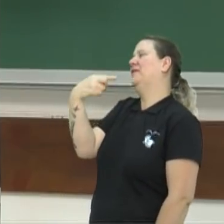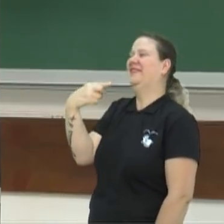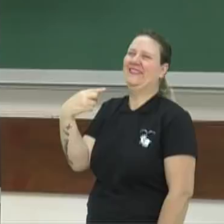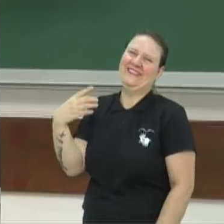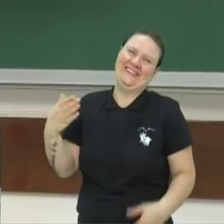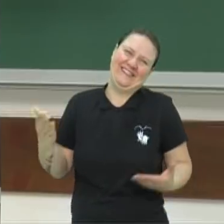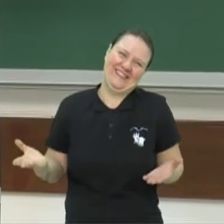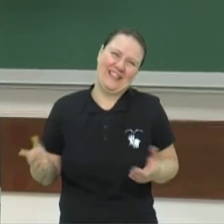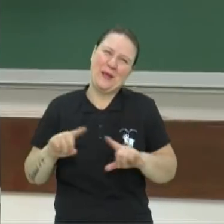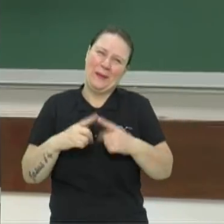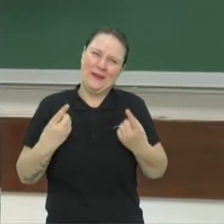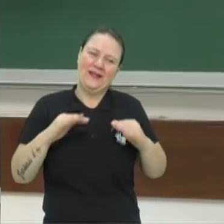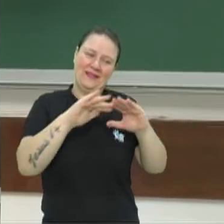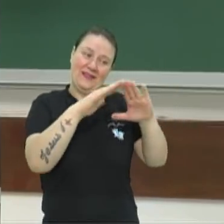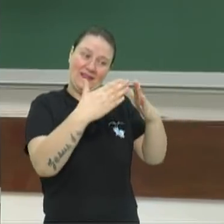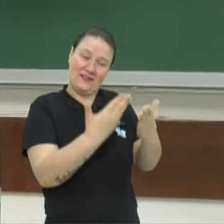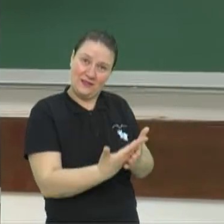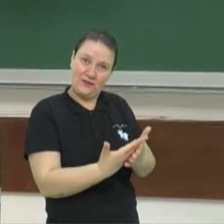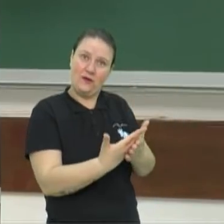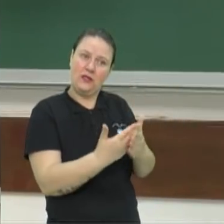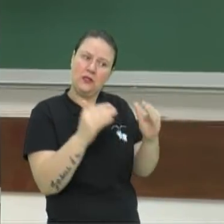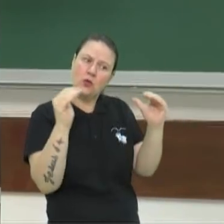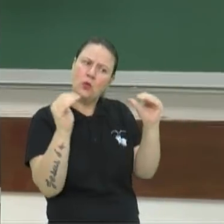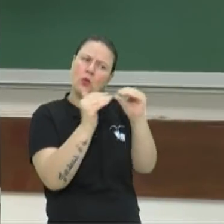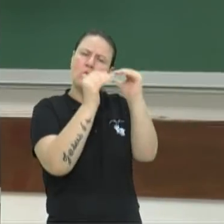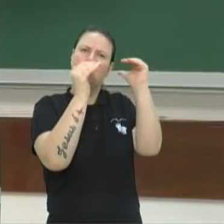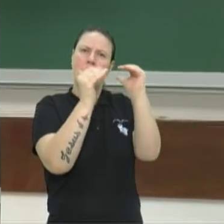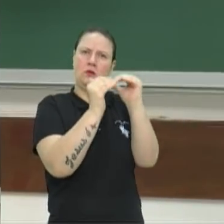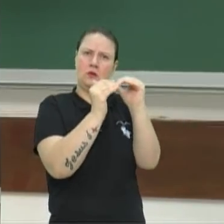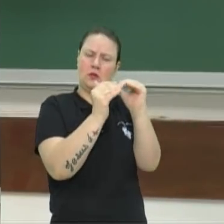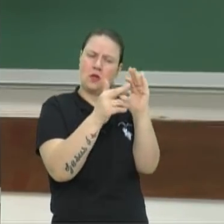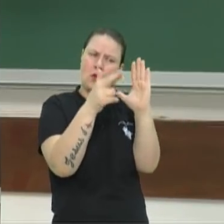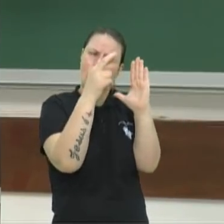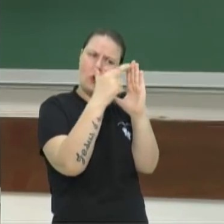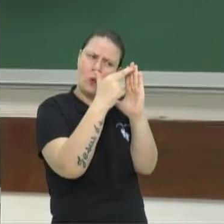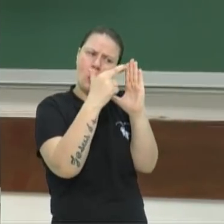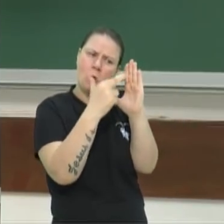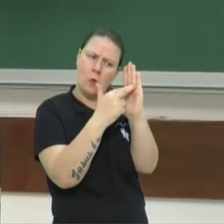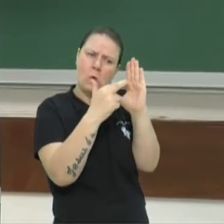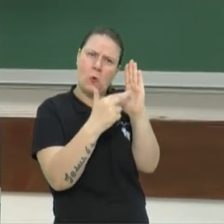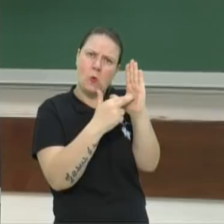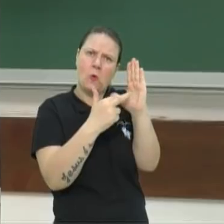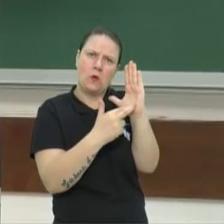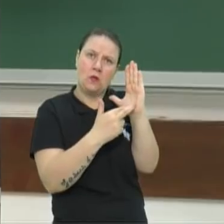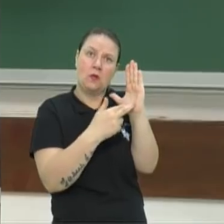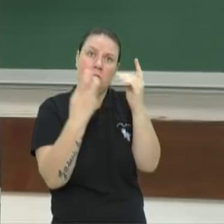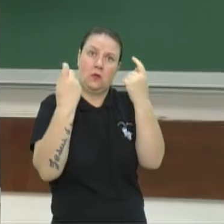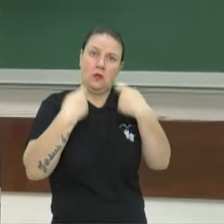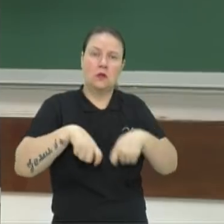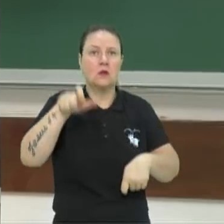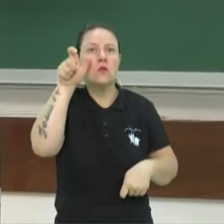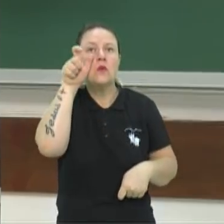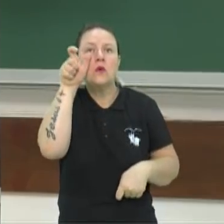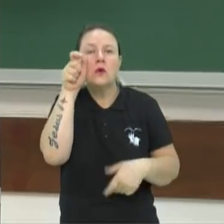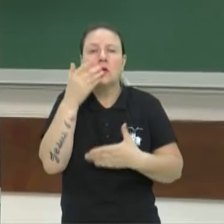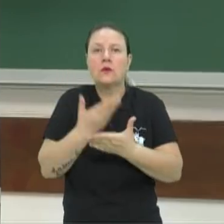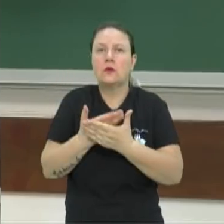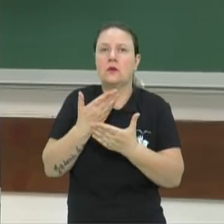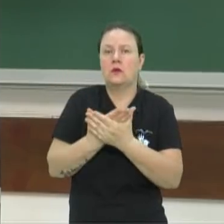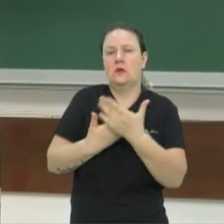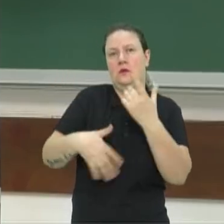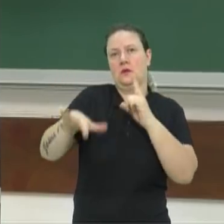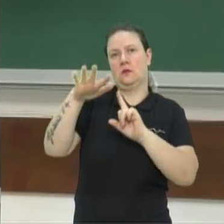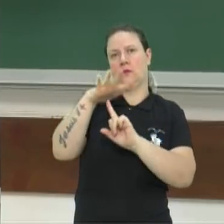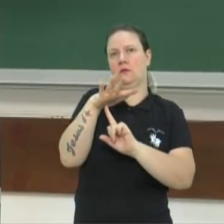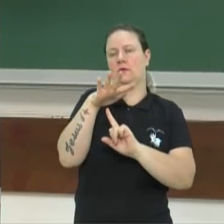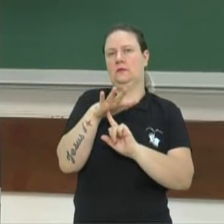escola. Então, de acordo com a escola, você deve assistir a aula Paraná. O que que quer dizer de